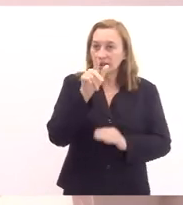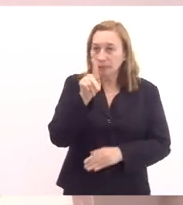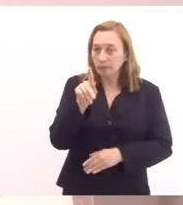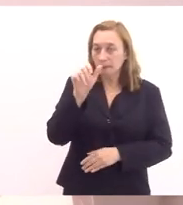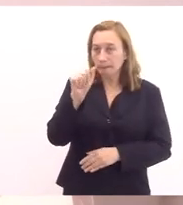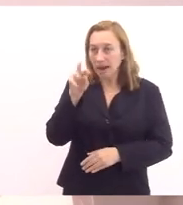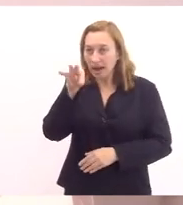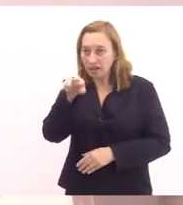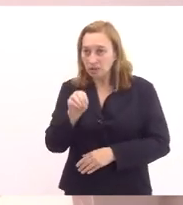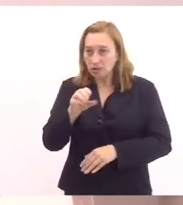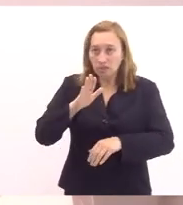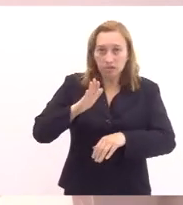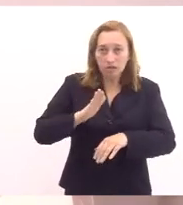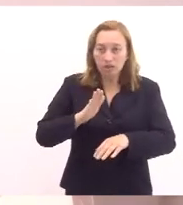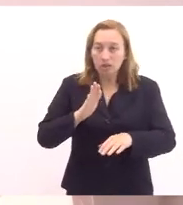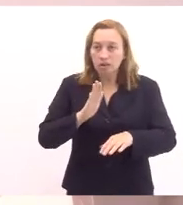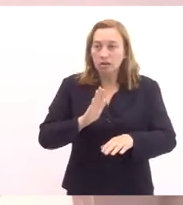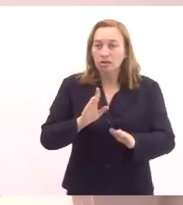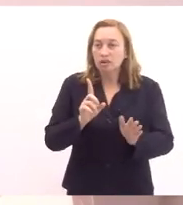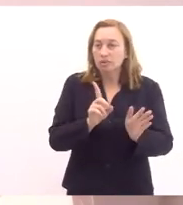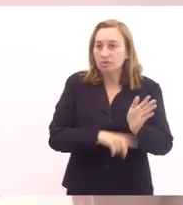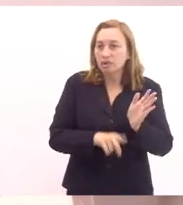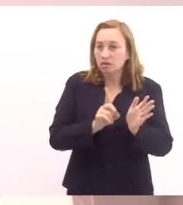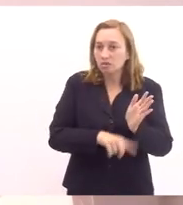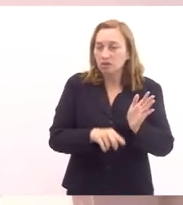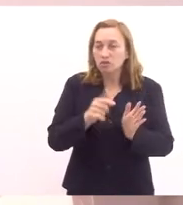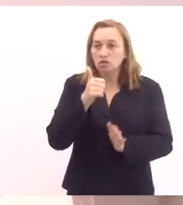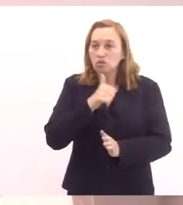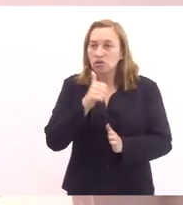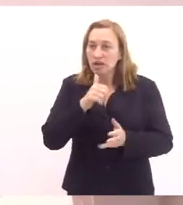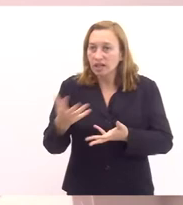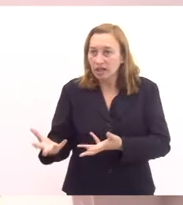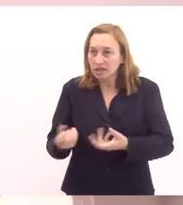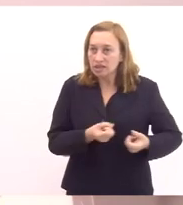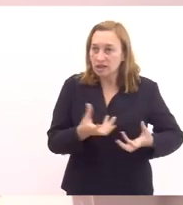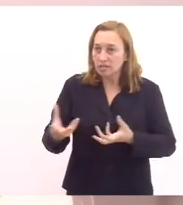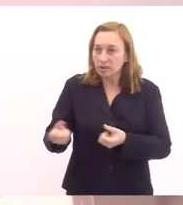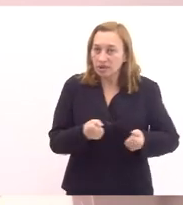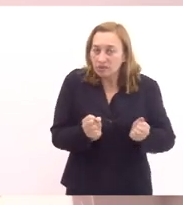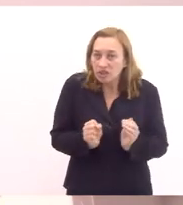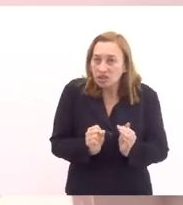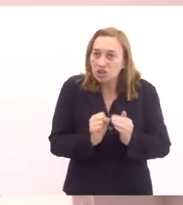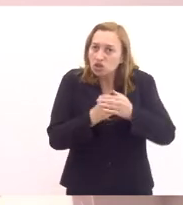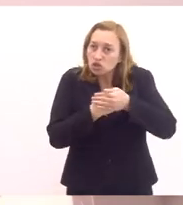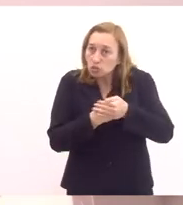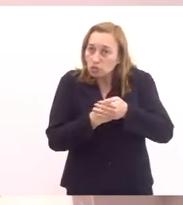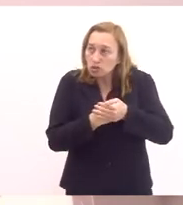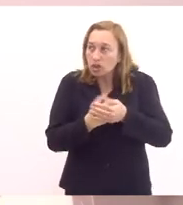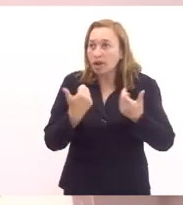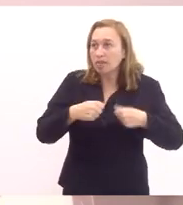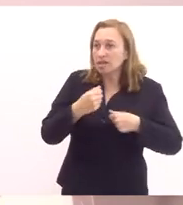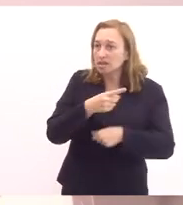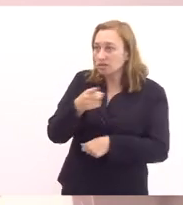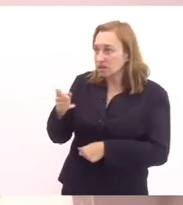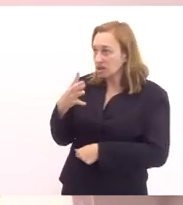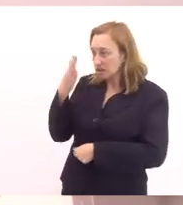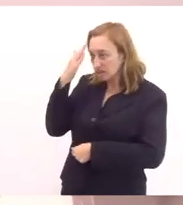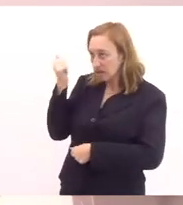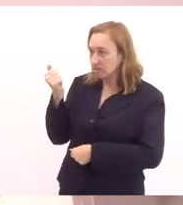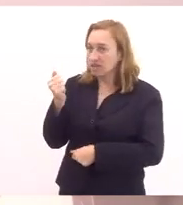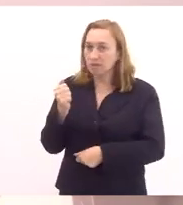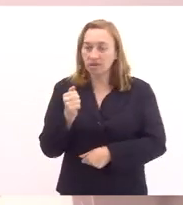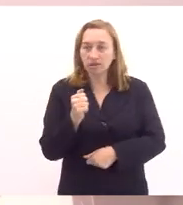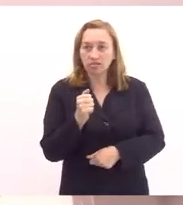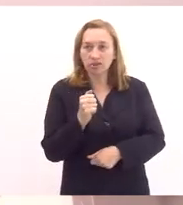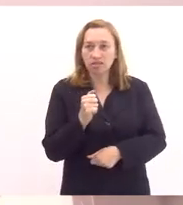ela vem recebendo cada vez menos mulheres ela vem sendo calada é preciso que todos saibam a